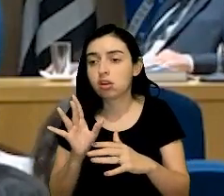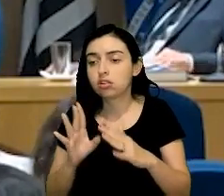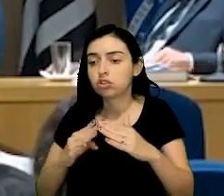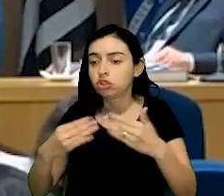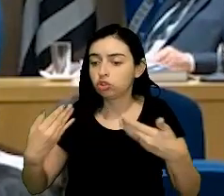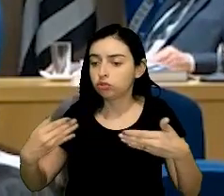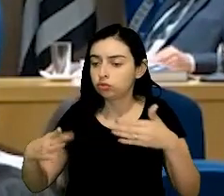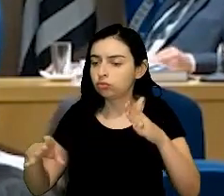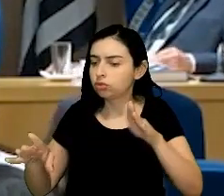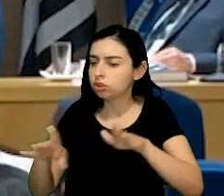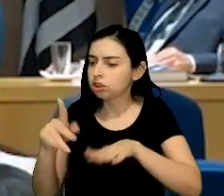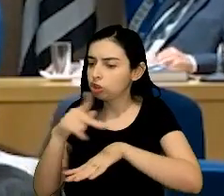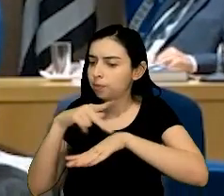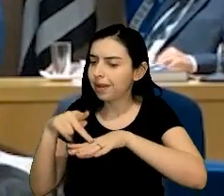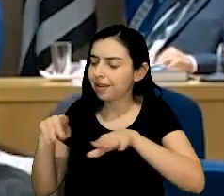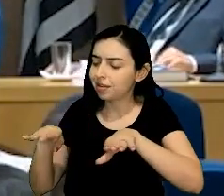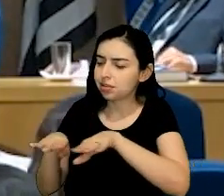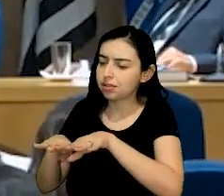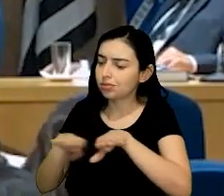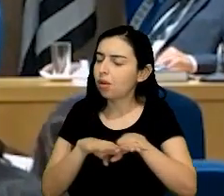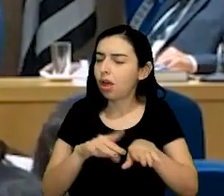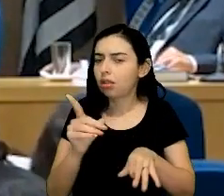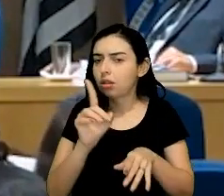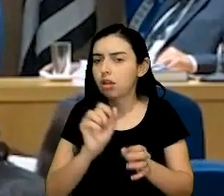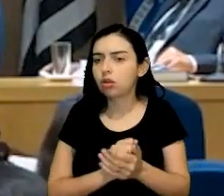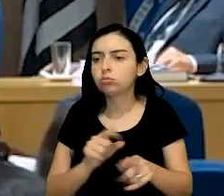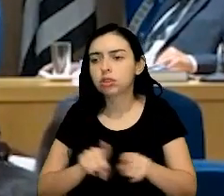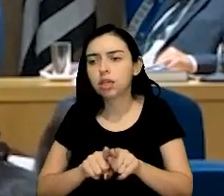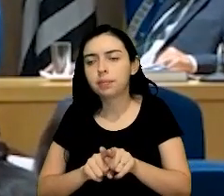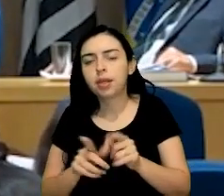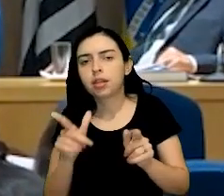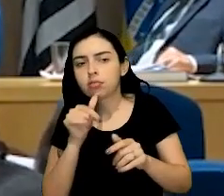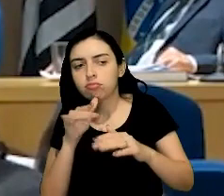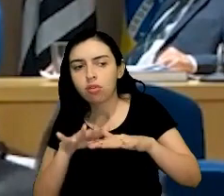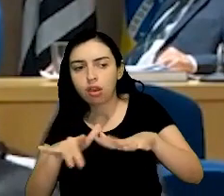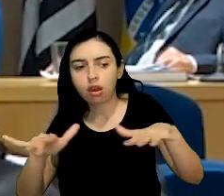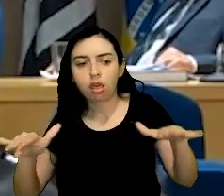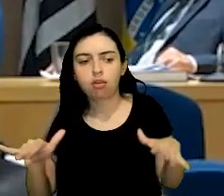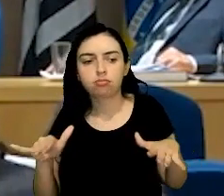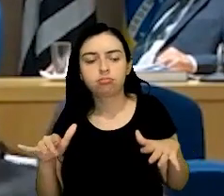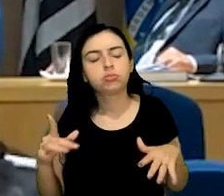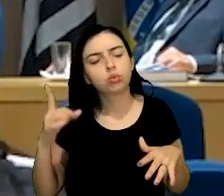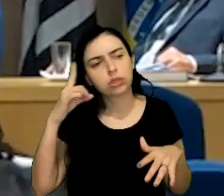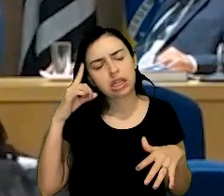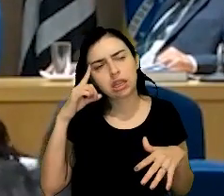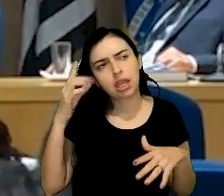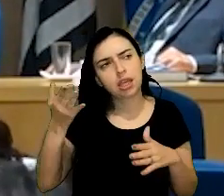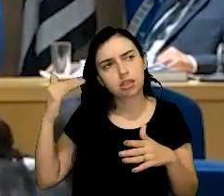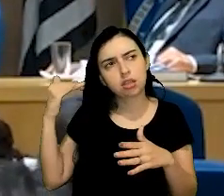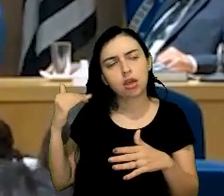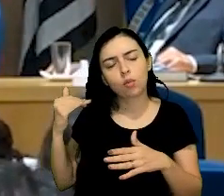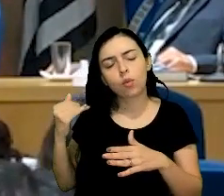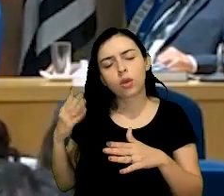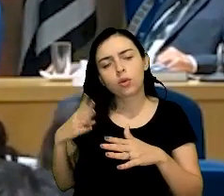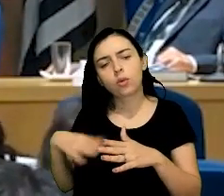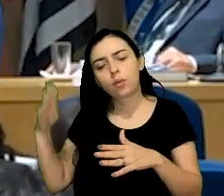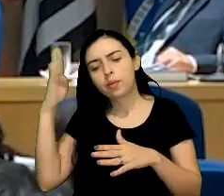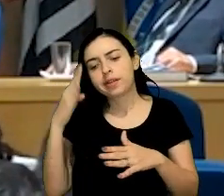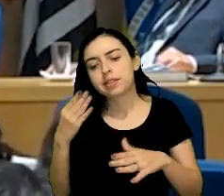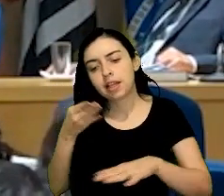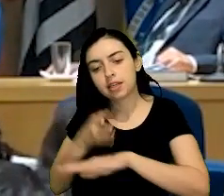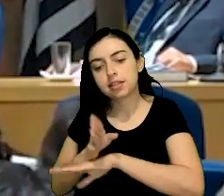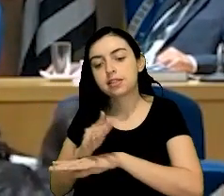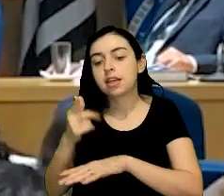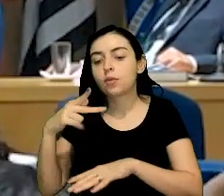de vizinhança, como nós trabalhávamos com essa ideia quando os brasileiros foram para o Paraguai, né, nos